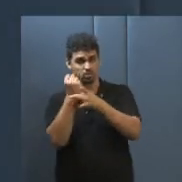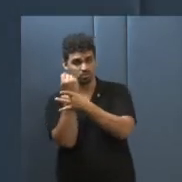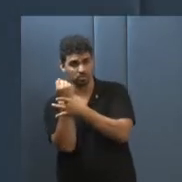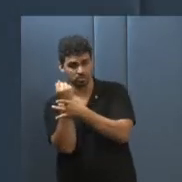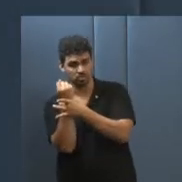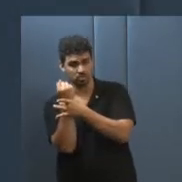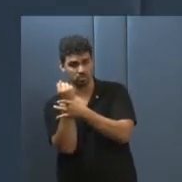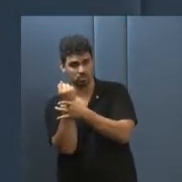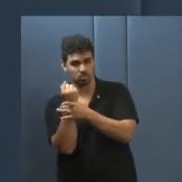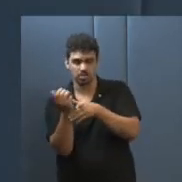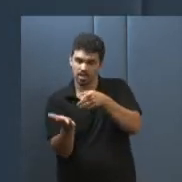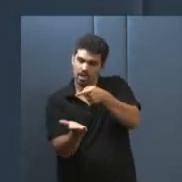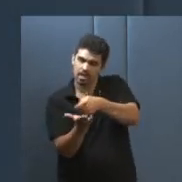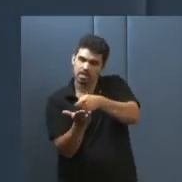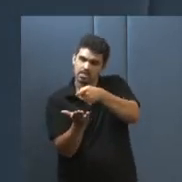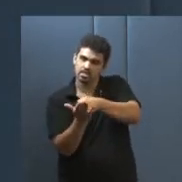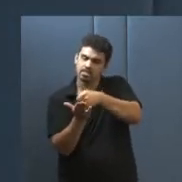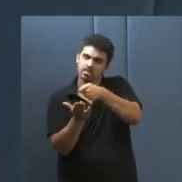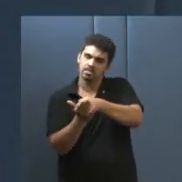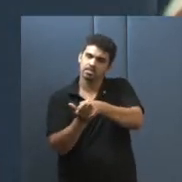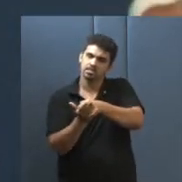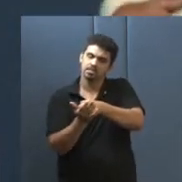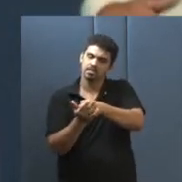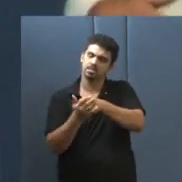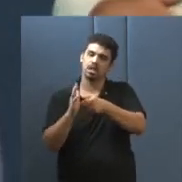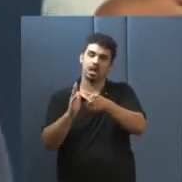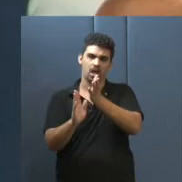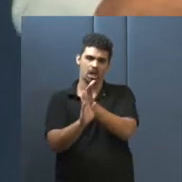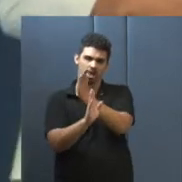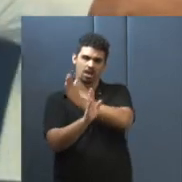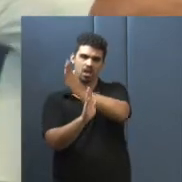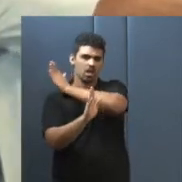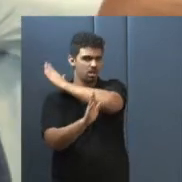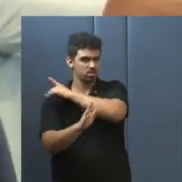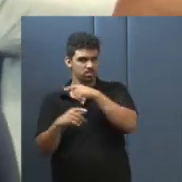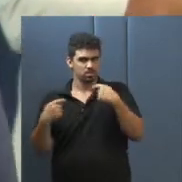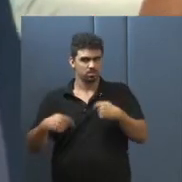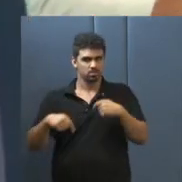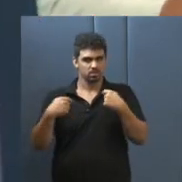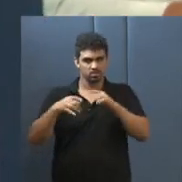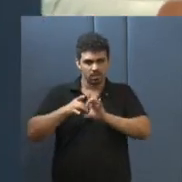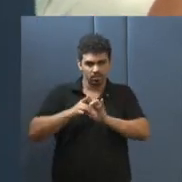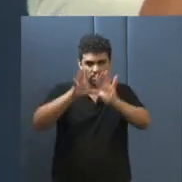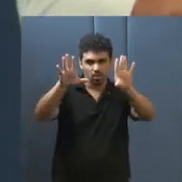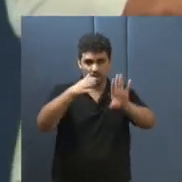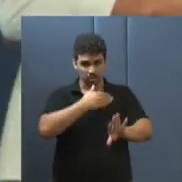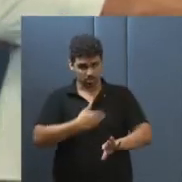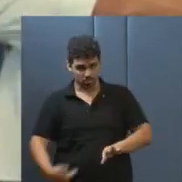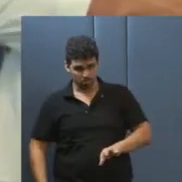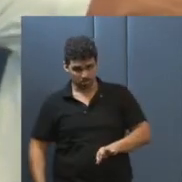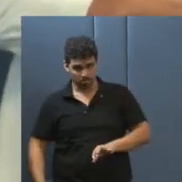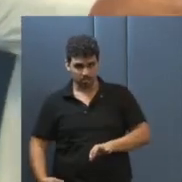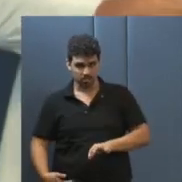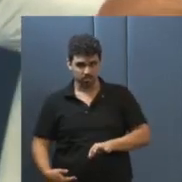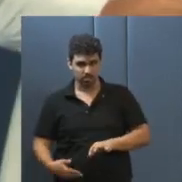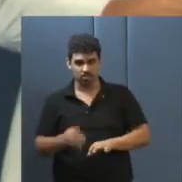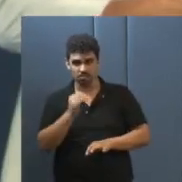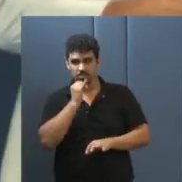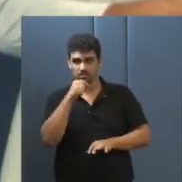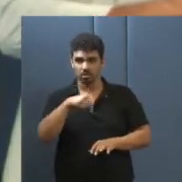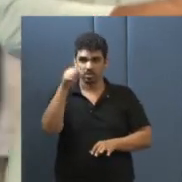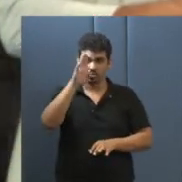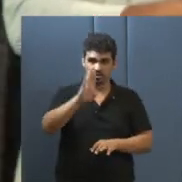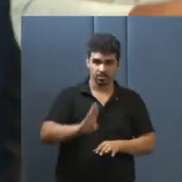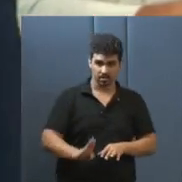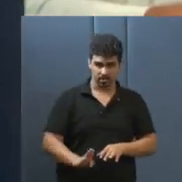as garantias exigidas anteriormente deveriam ser tornadas públicas, no caso brasileiro?